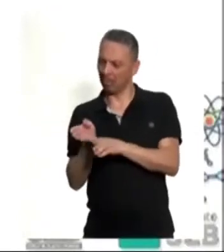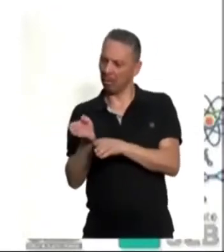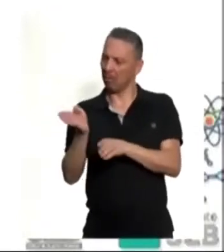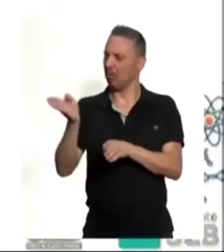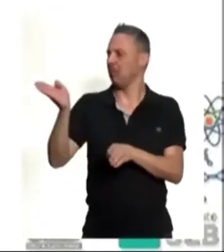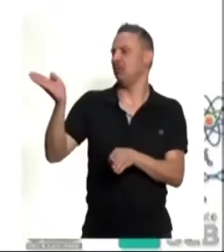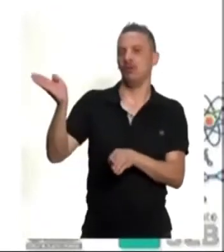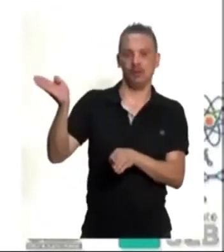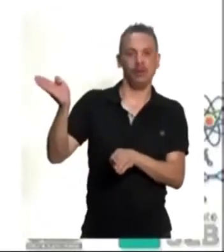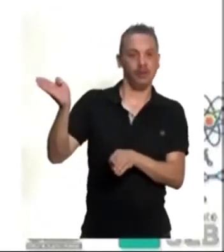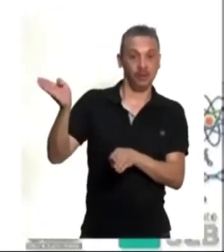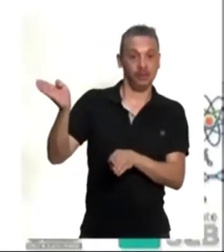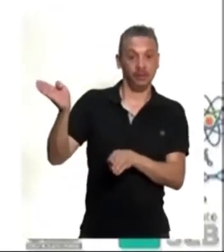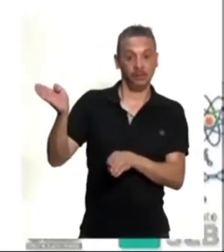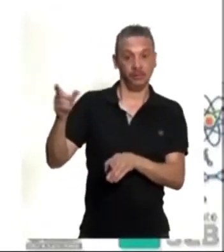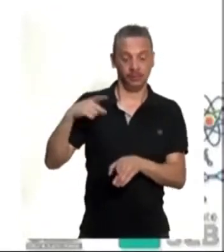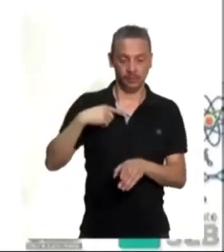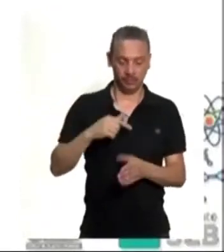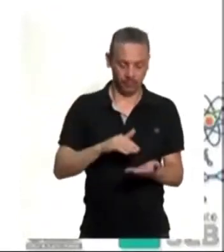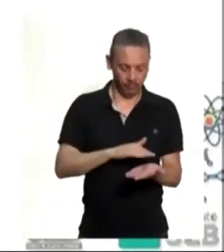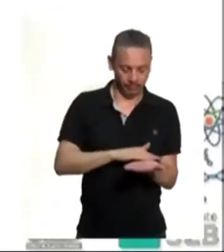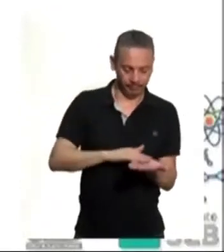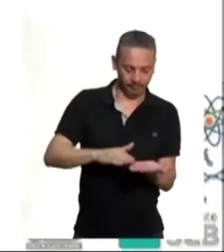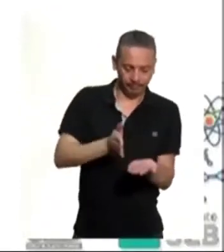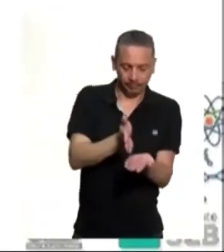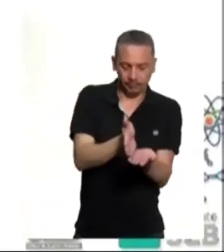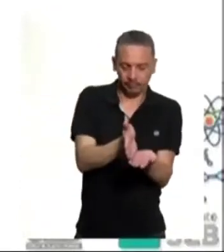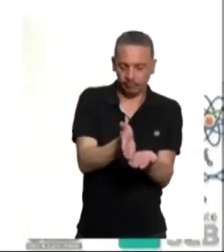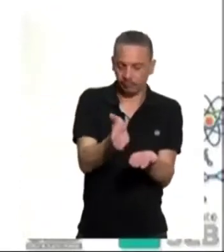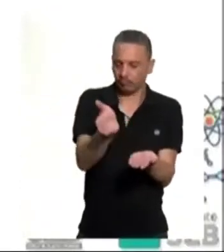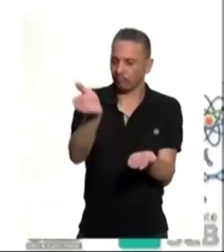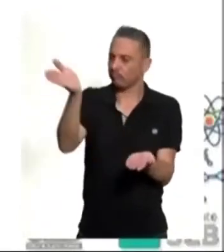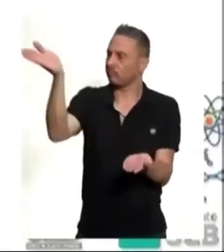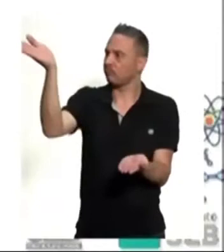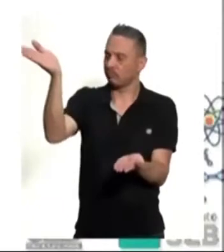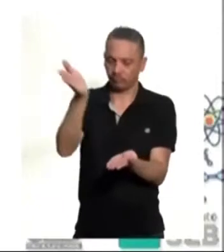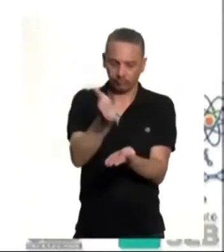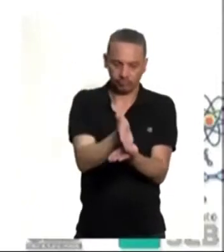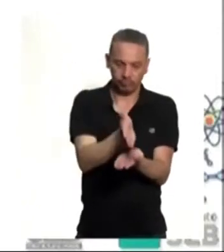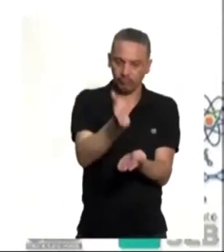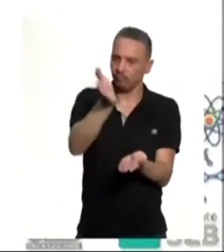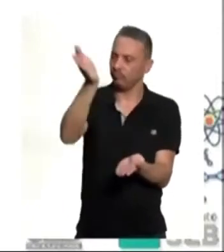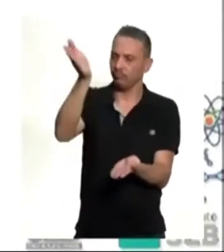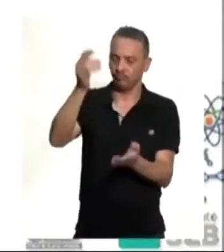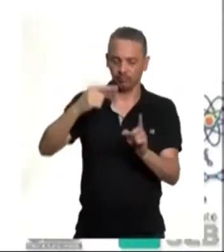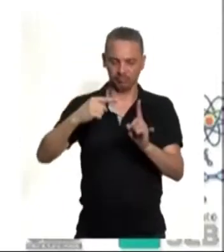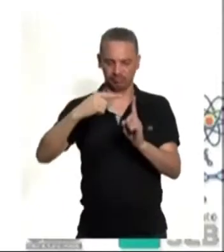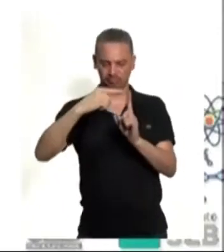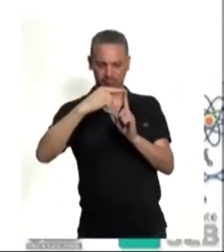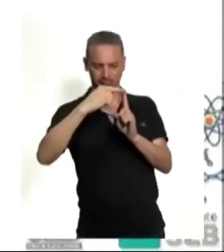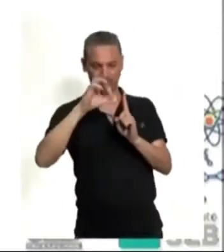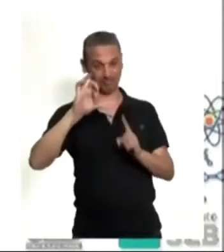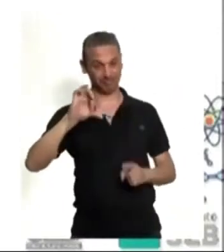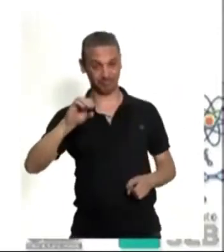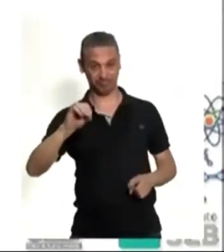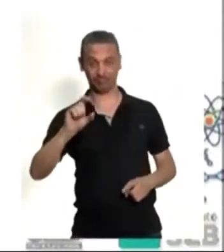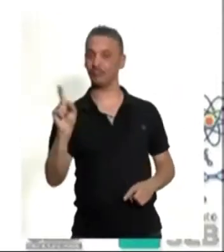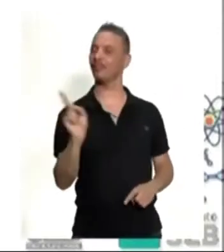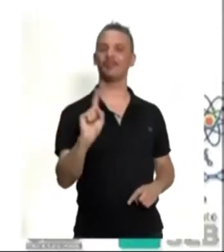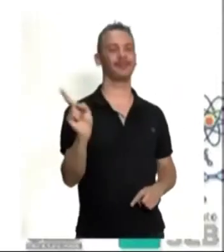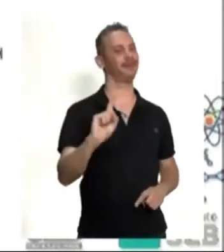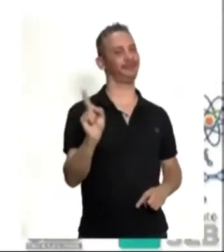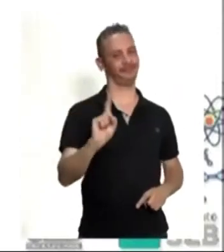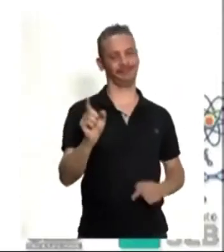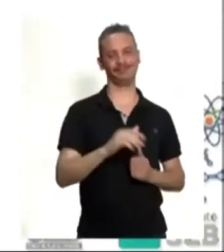arestas laterais, elas chegam no chão e não formam um ângulo de 90 graus. Esse é o prisma oblíquo, é aquele que não é reto, é